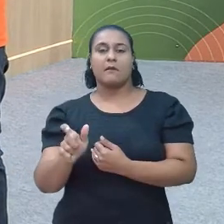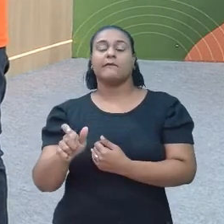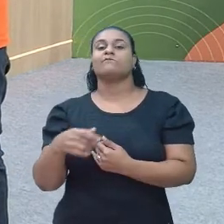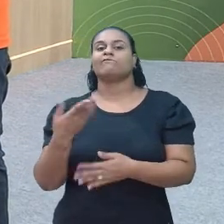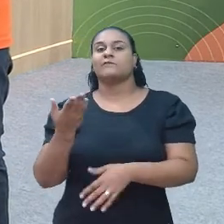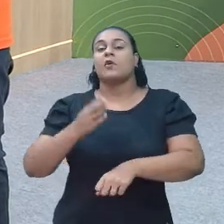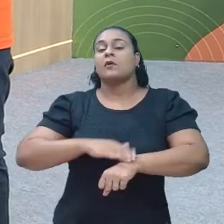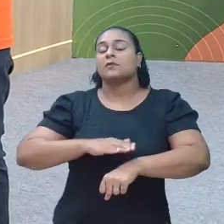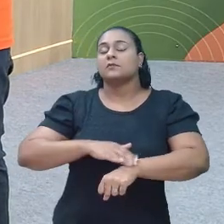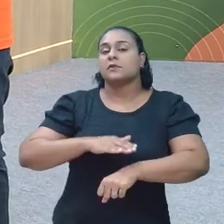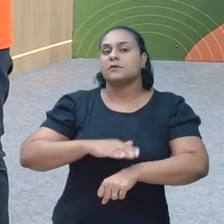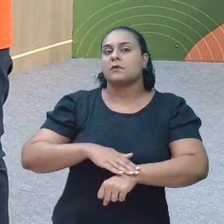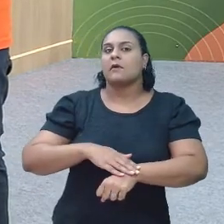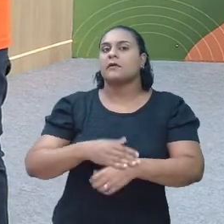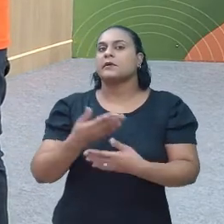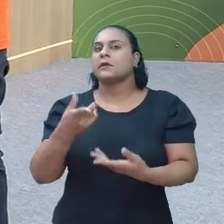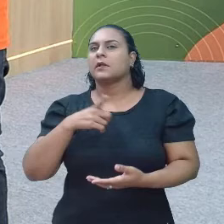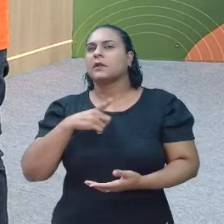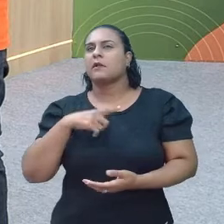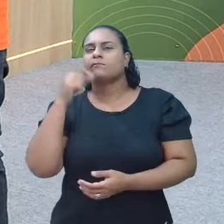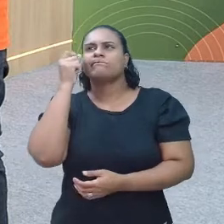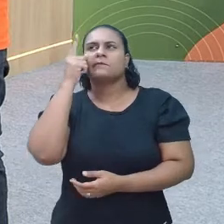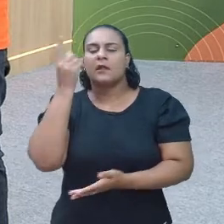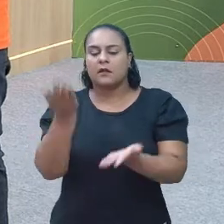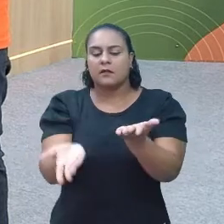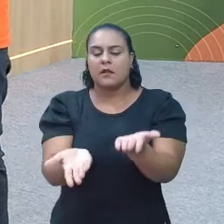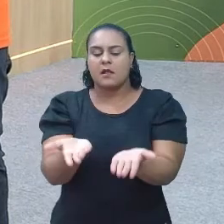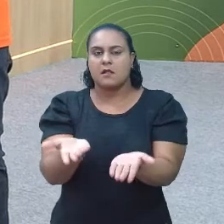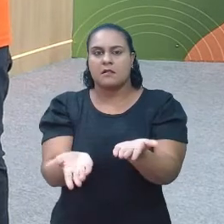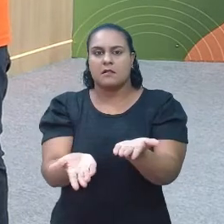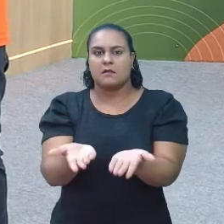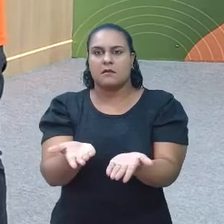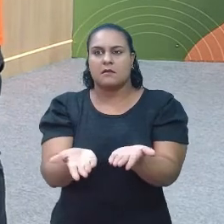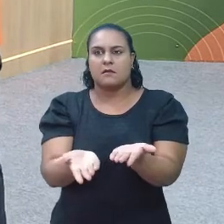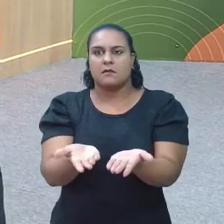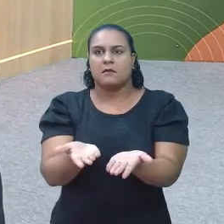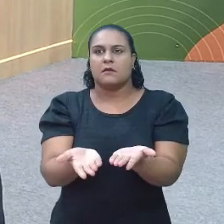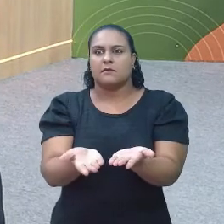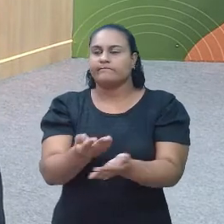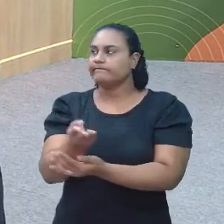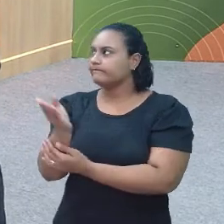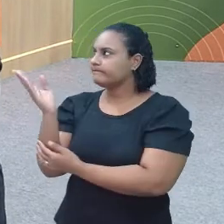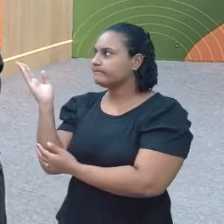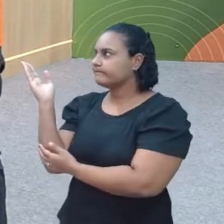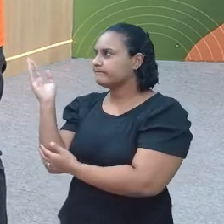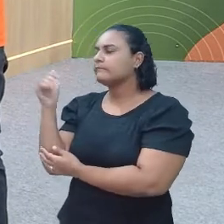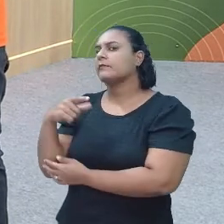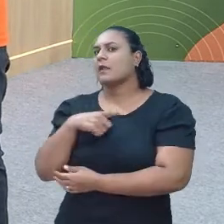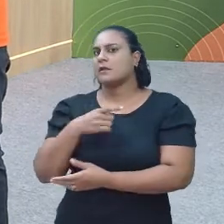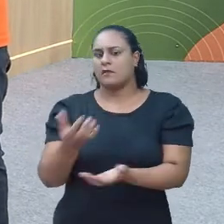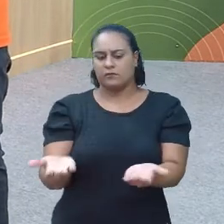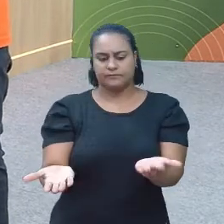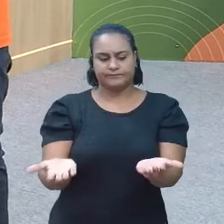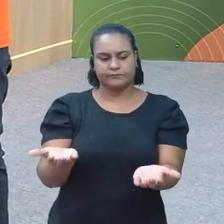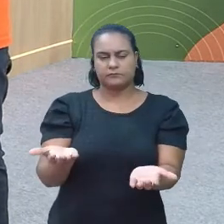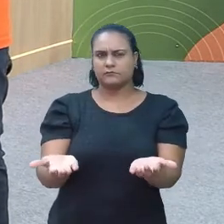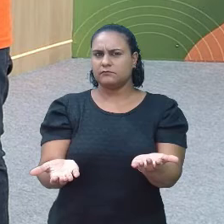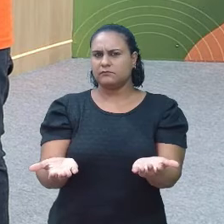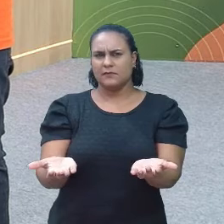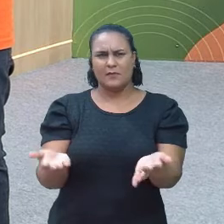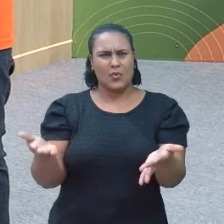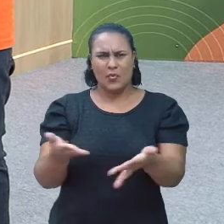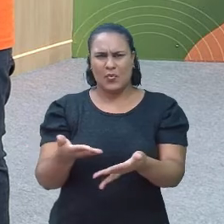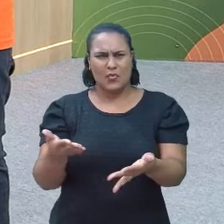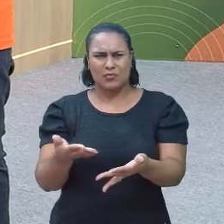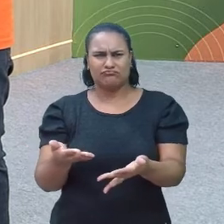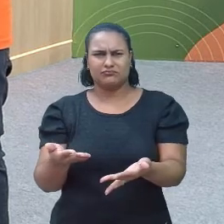trazem a ideia de equilíbrio, tá certo? Eu trouxe o exemplo aí, eu falei até dessa balança de 2 pratos, que hoje em dia raramente se